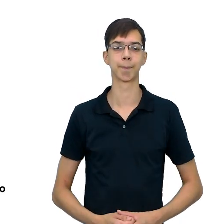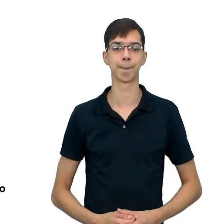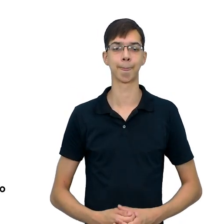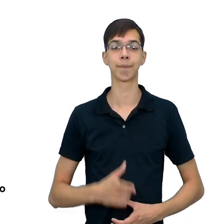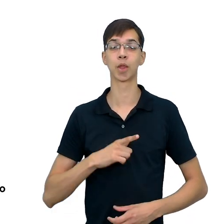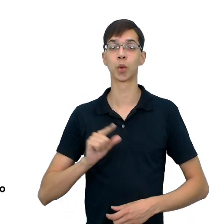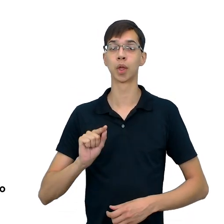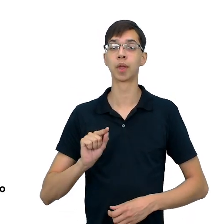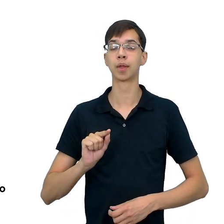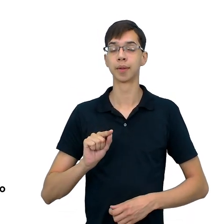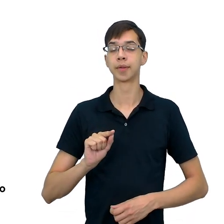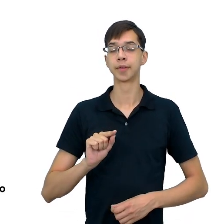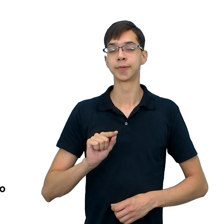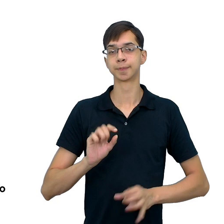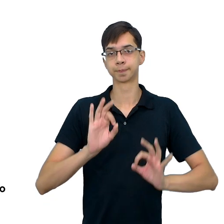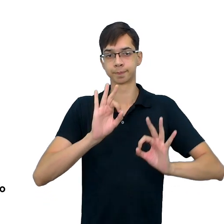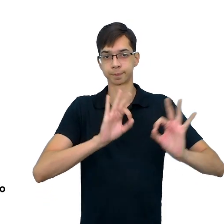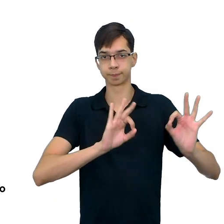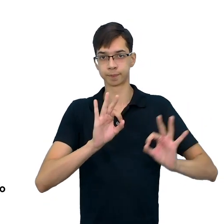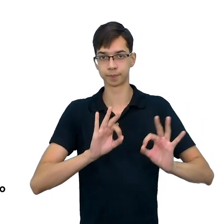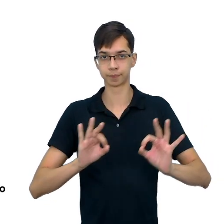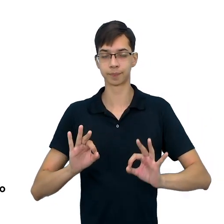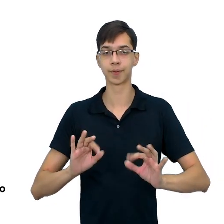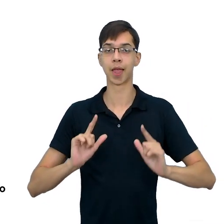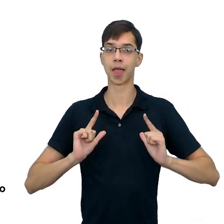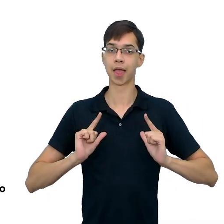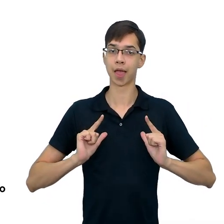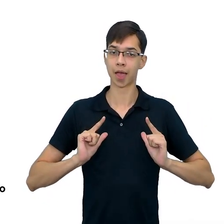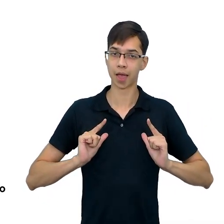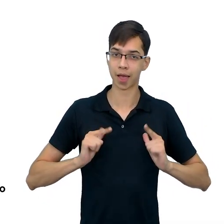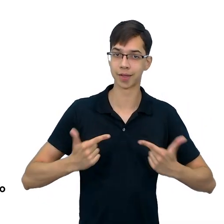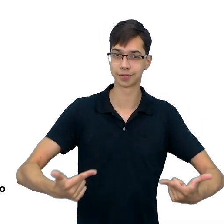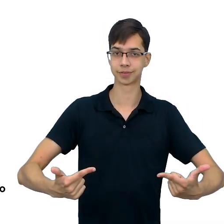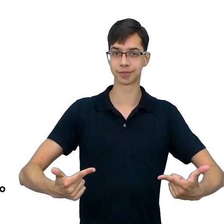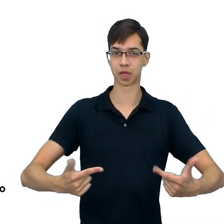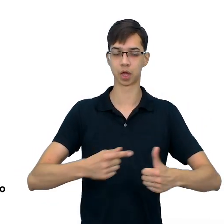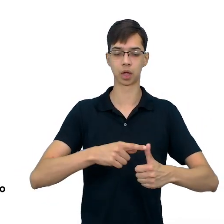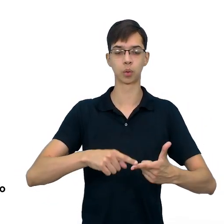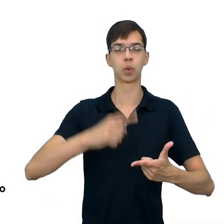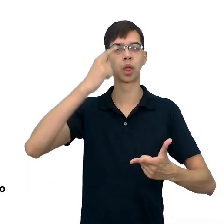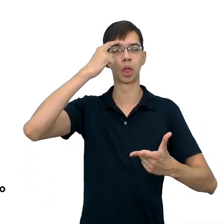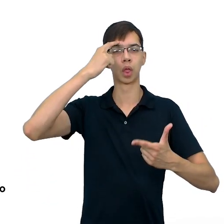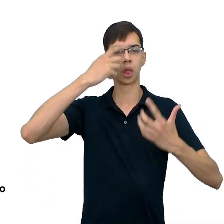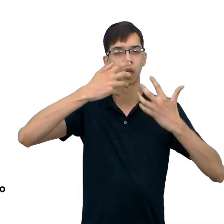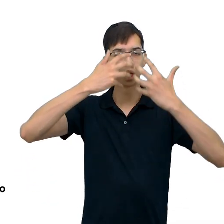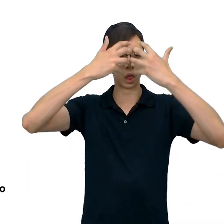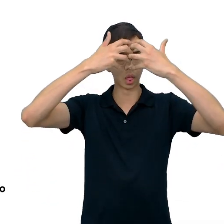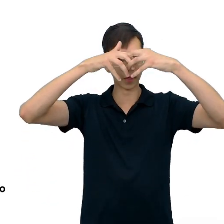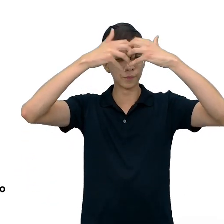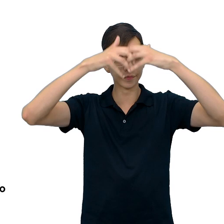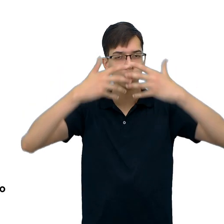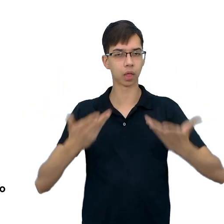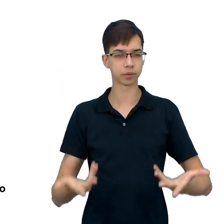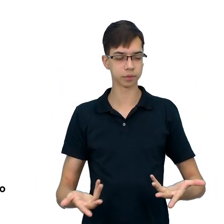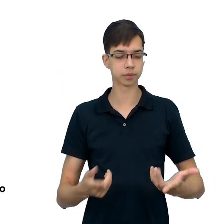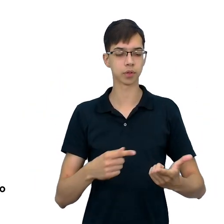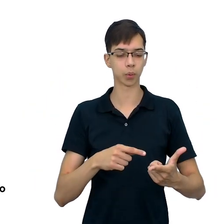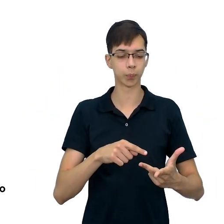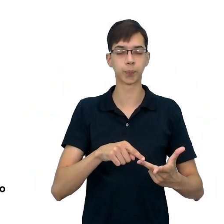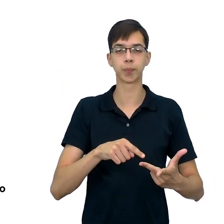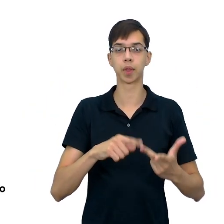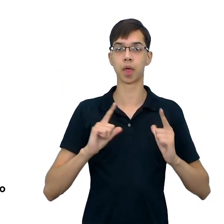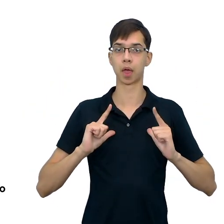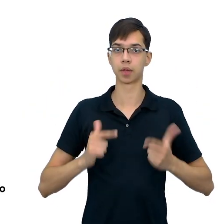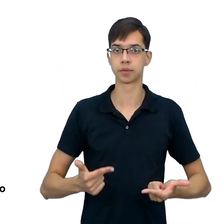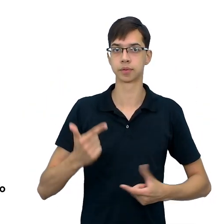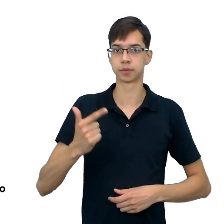planejamento intencional. Ação, reflexão, ação. Será que o meu estudante está aprendendo? Será que todo o ensinamento ele